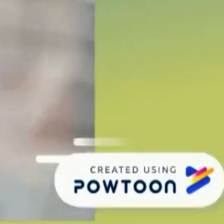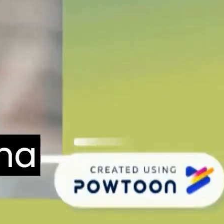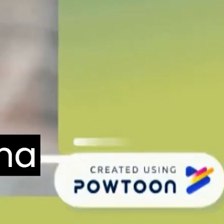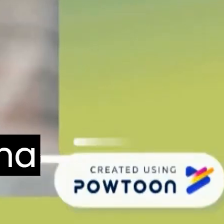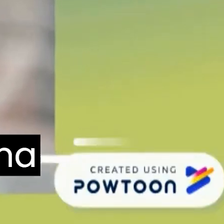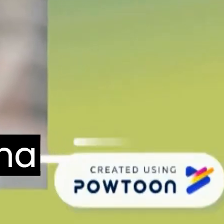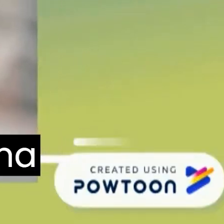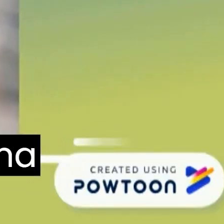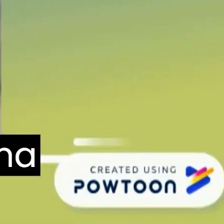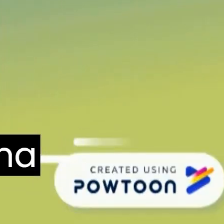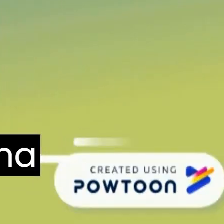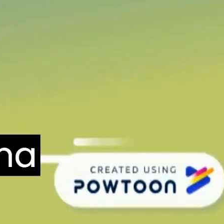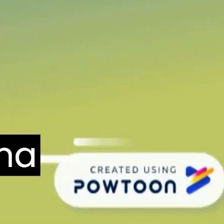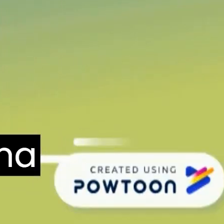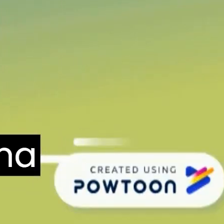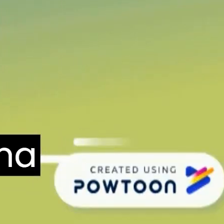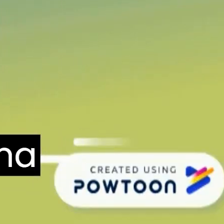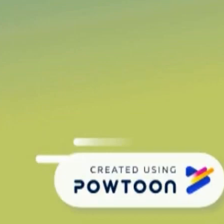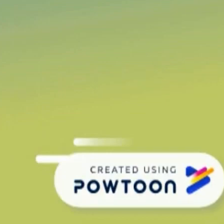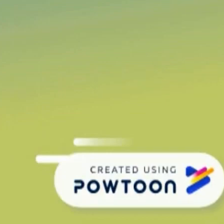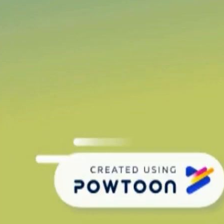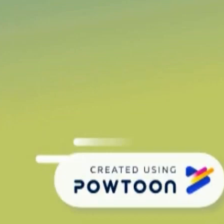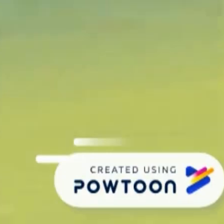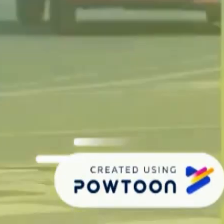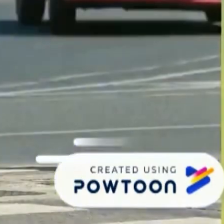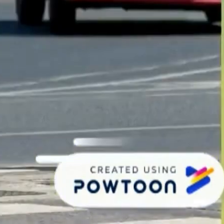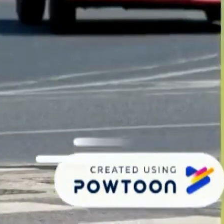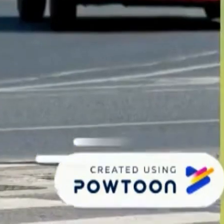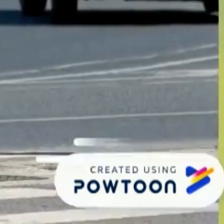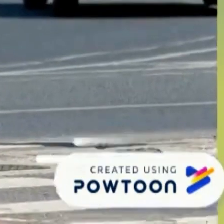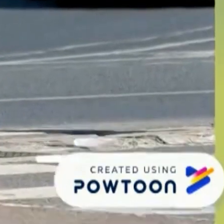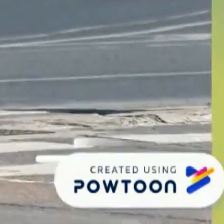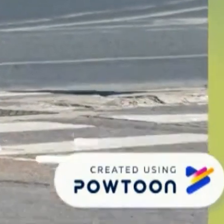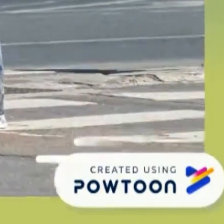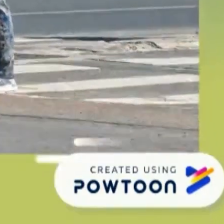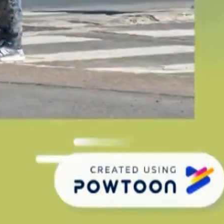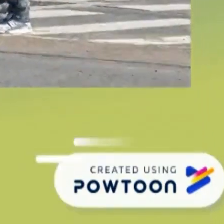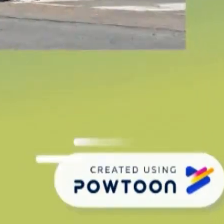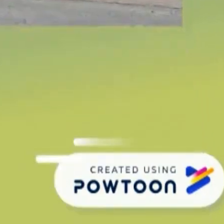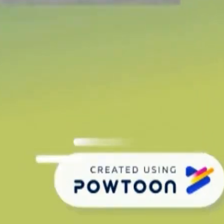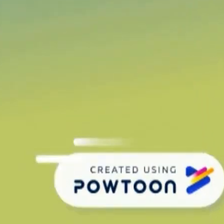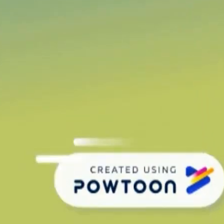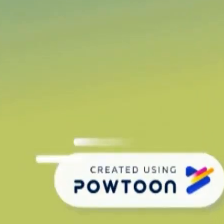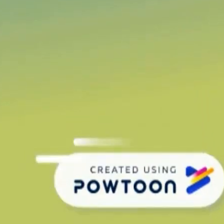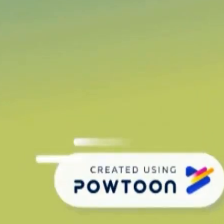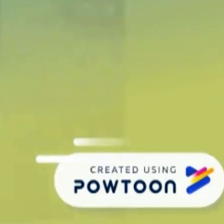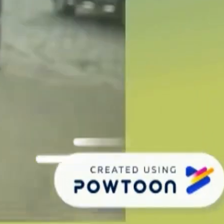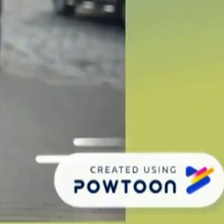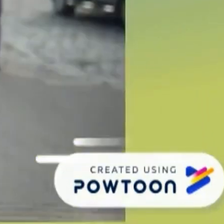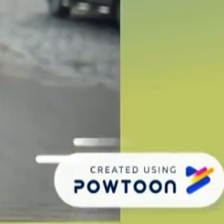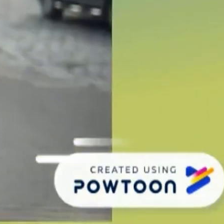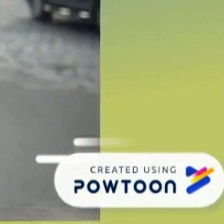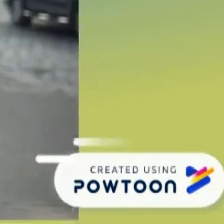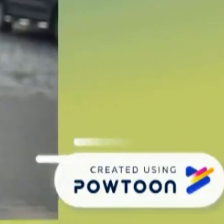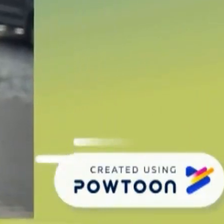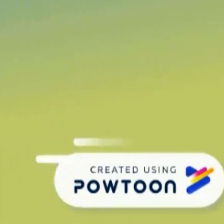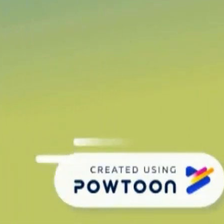Y para terminar har Tima observa US